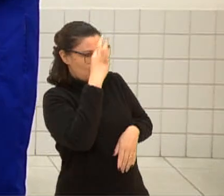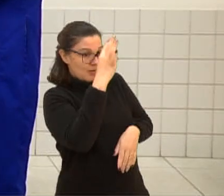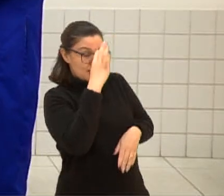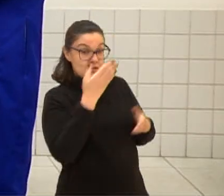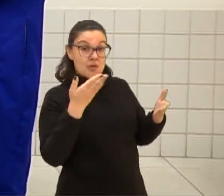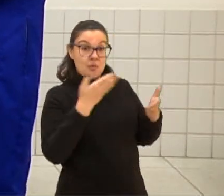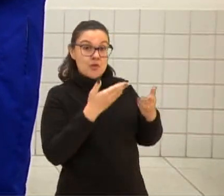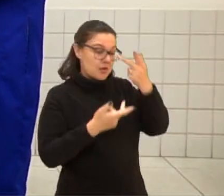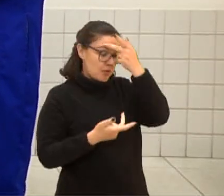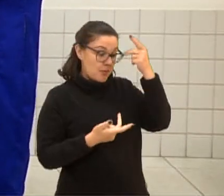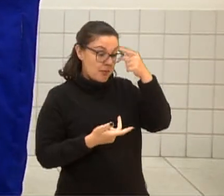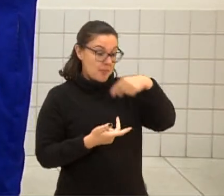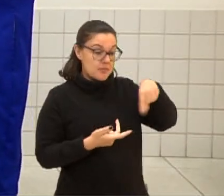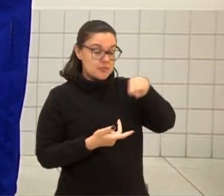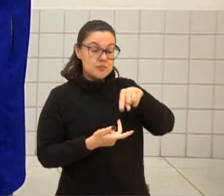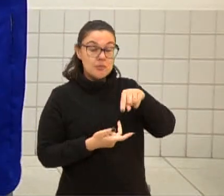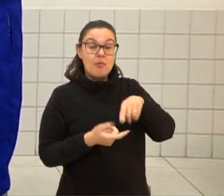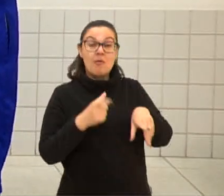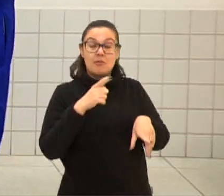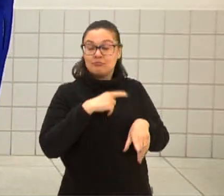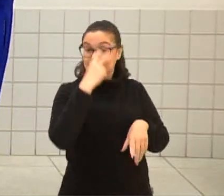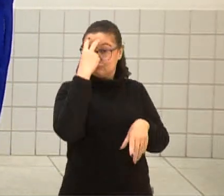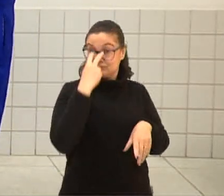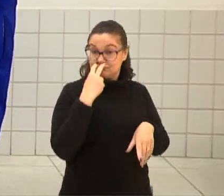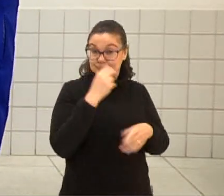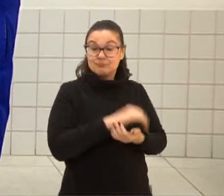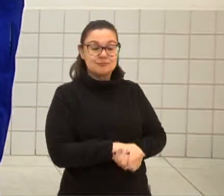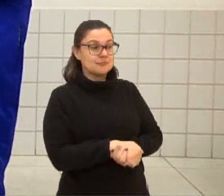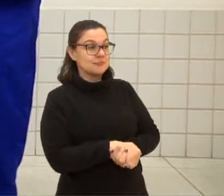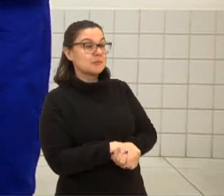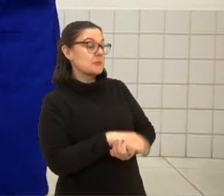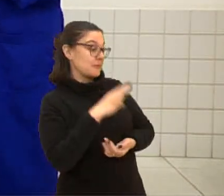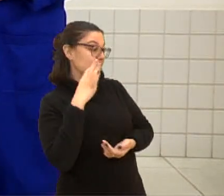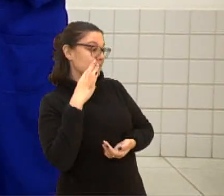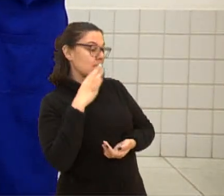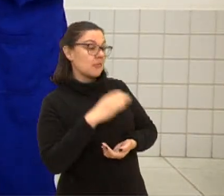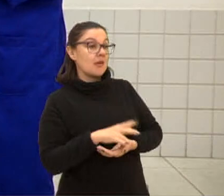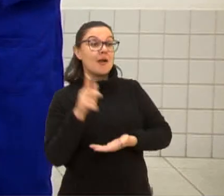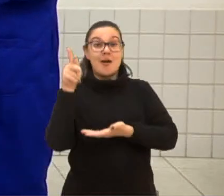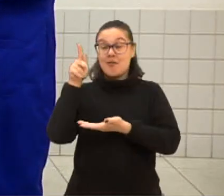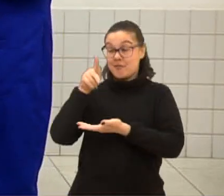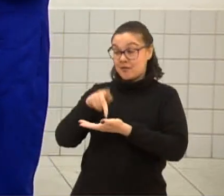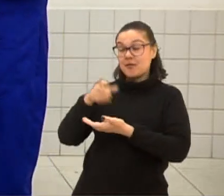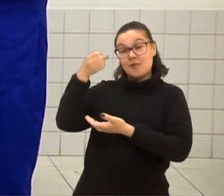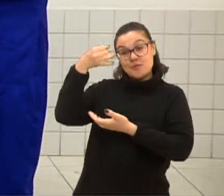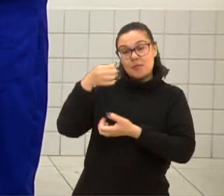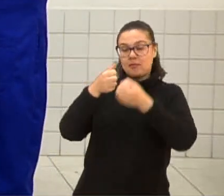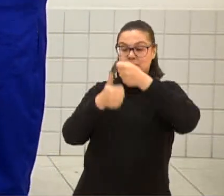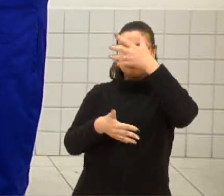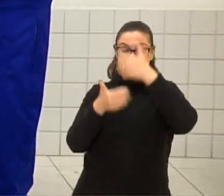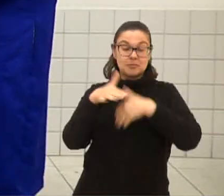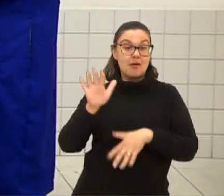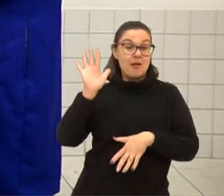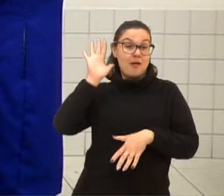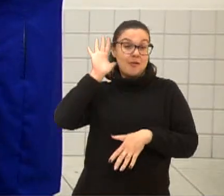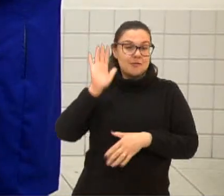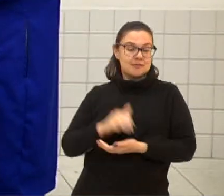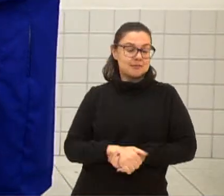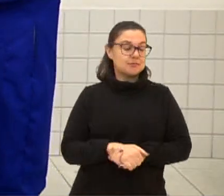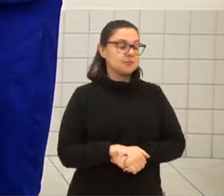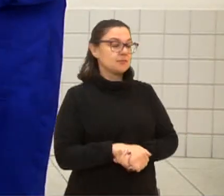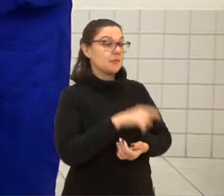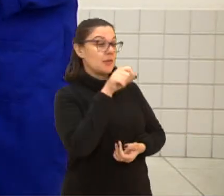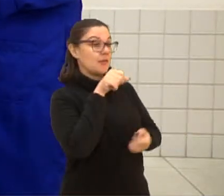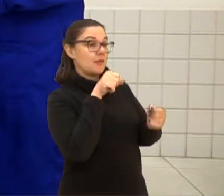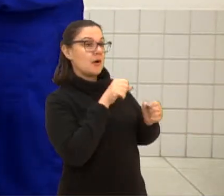também para as pessoas que têm deficiência visual. Exatamente. Não é verdade? Okay. Até que eu comentei da apresentação ali, né, Bruno? Que brinca com esse imaginário. Eu